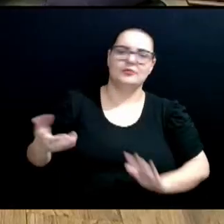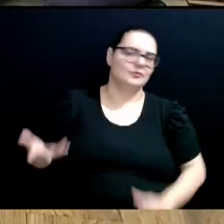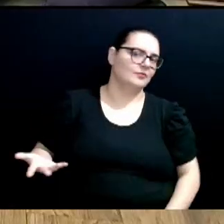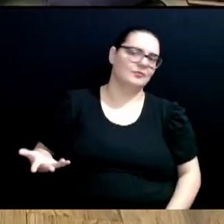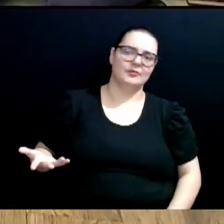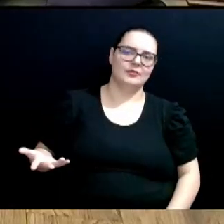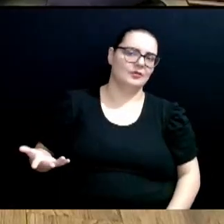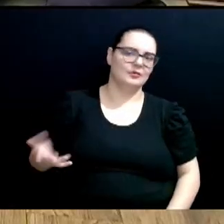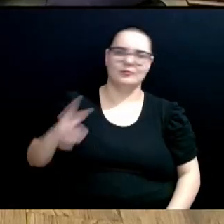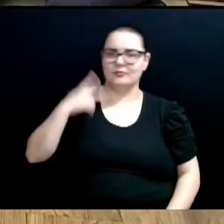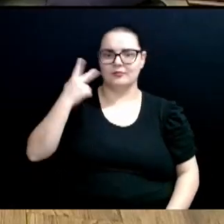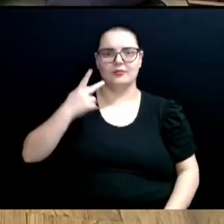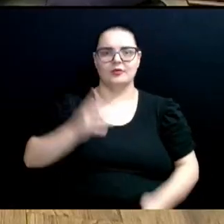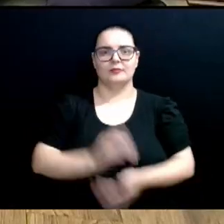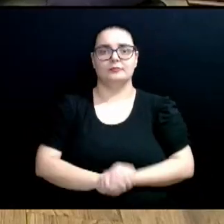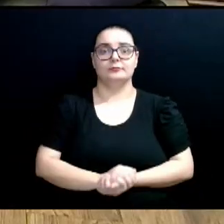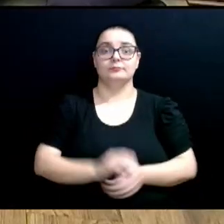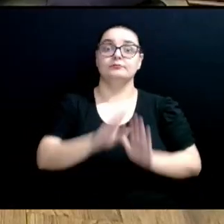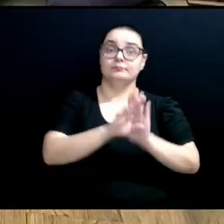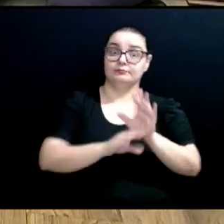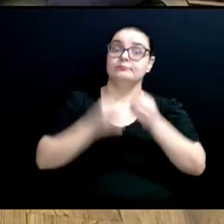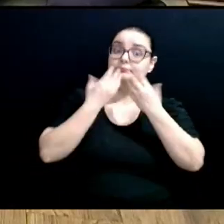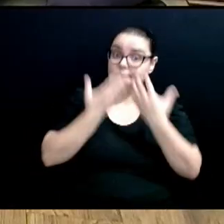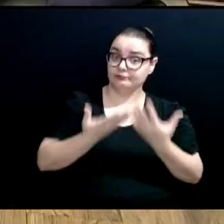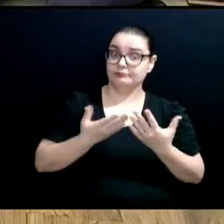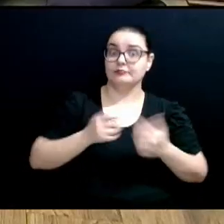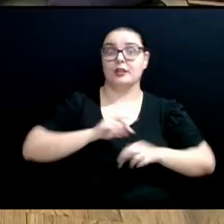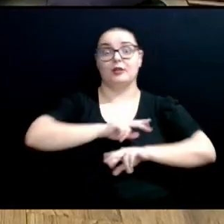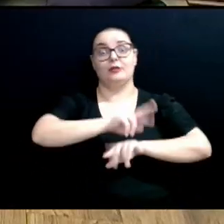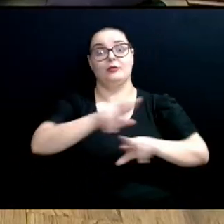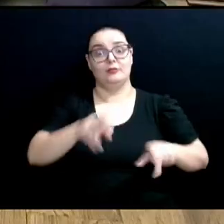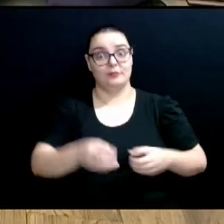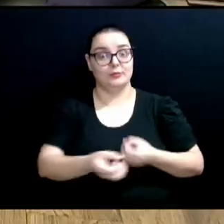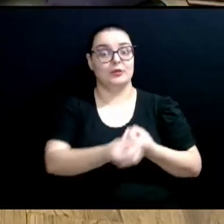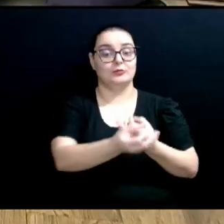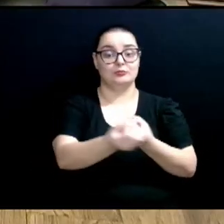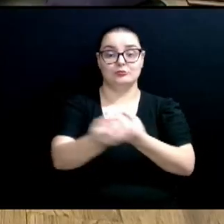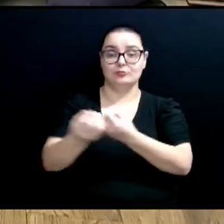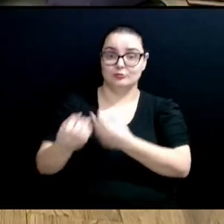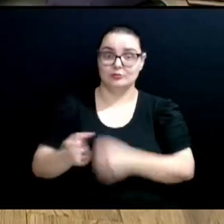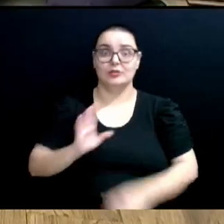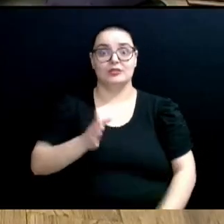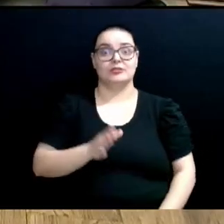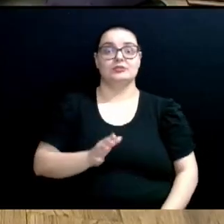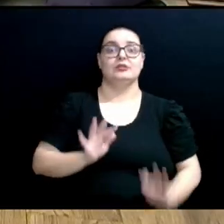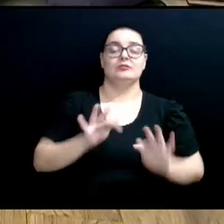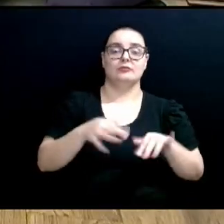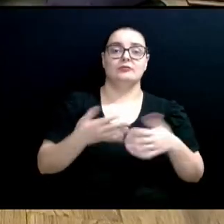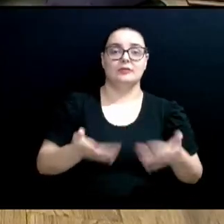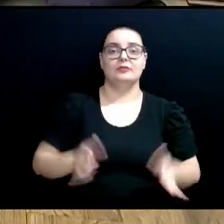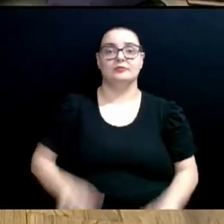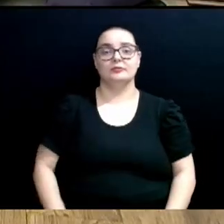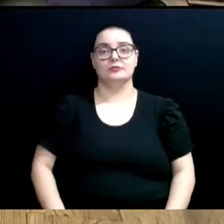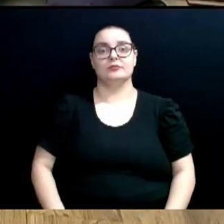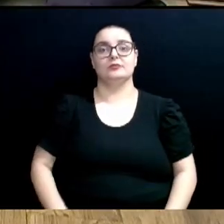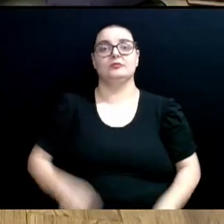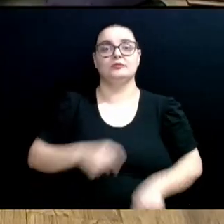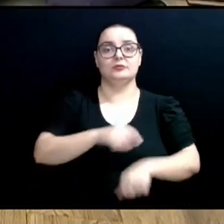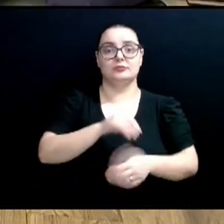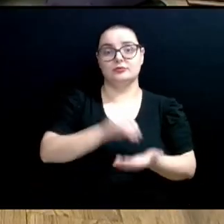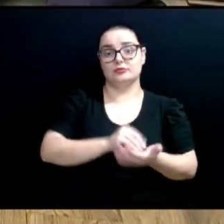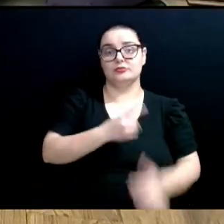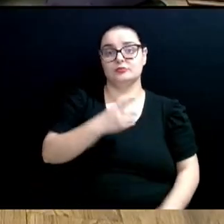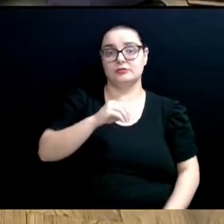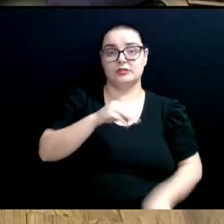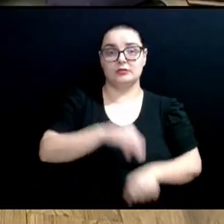política. Programa bom é programa com muitas informações, já estamos na reta final aí nos últimos 10 minutos. Paulo